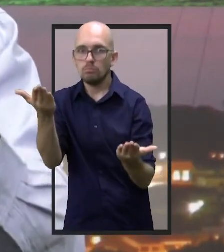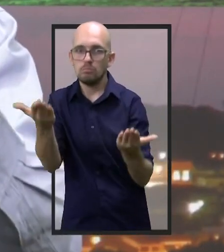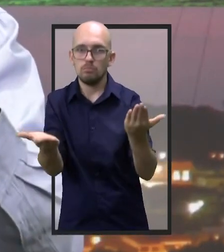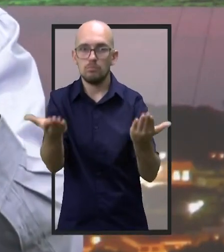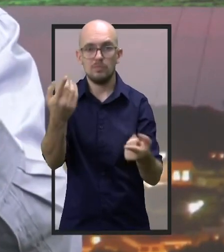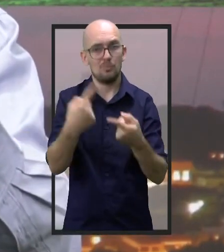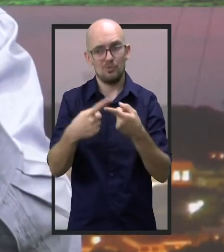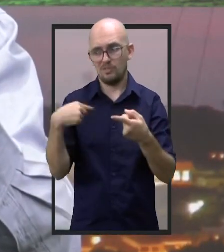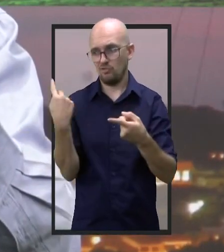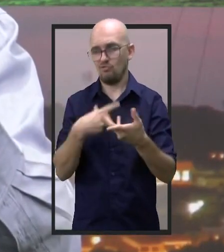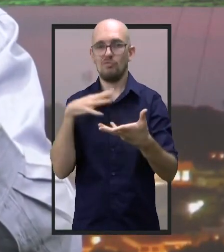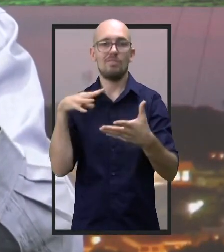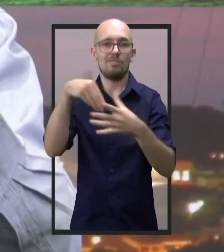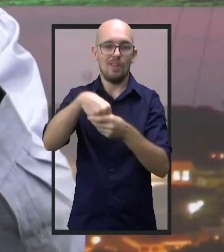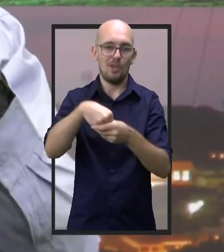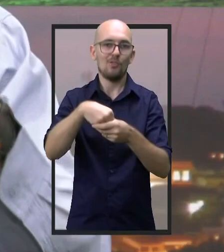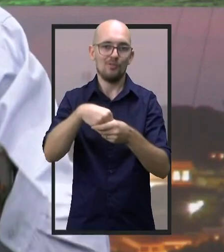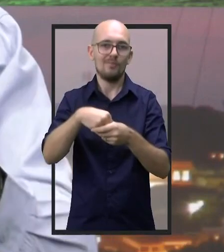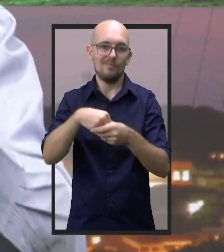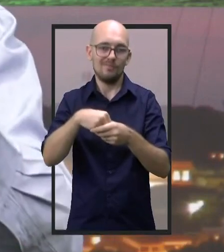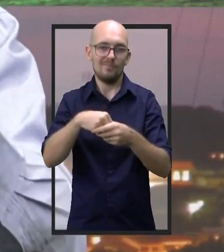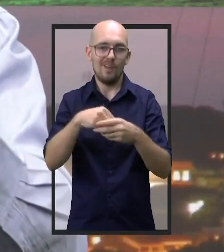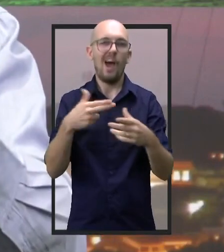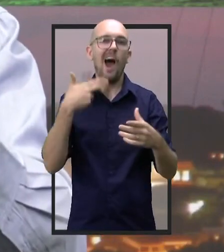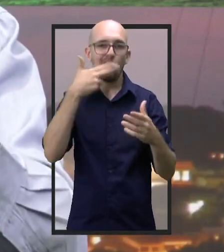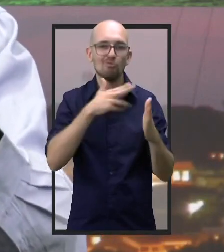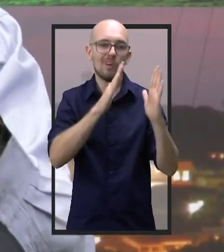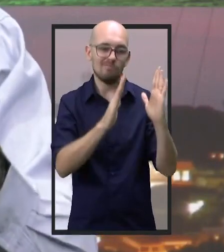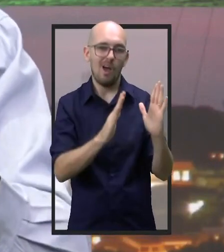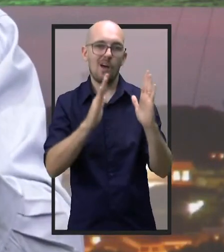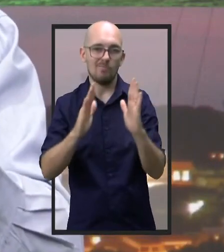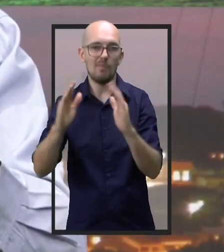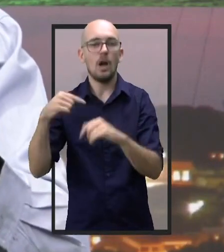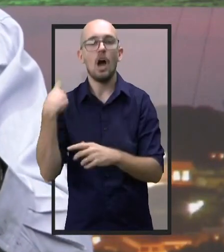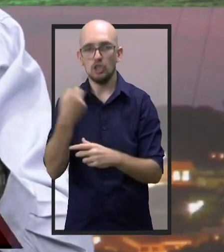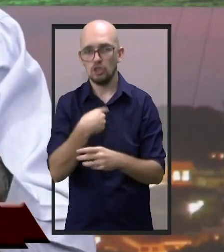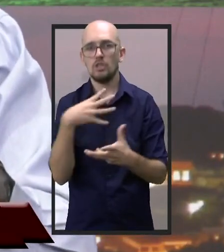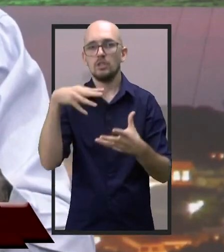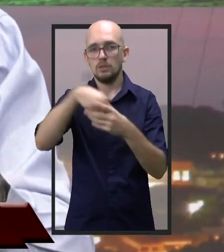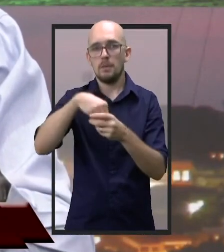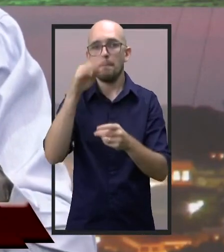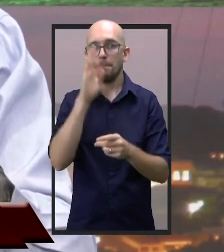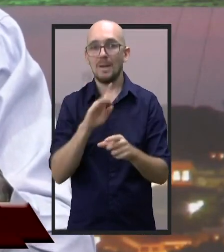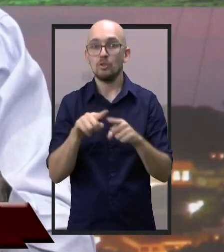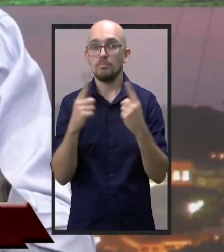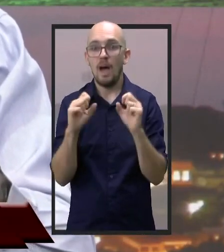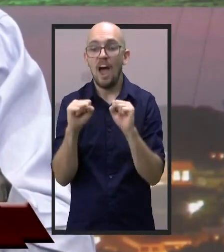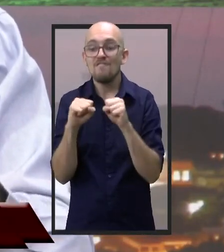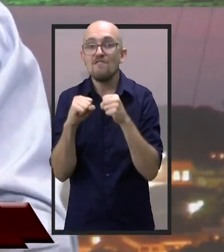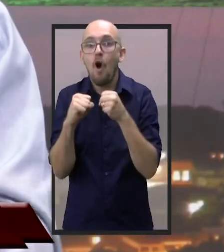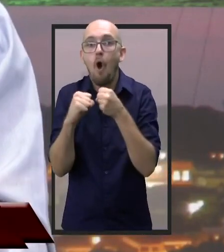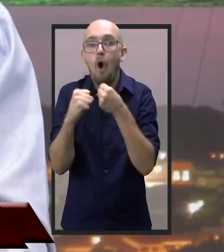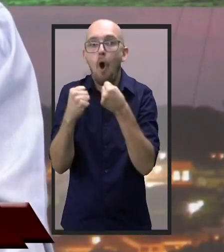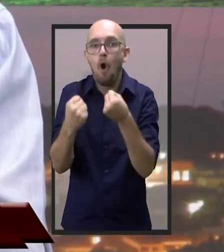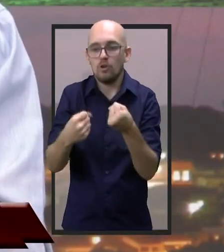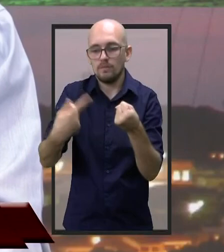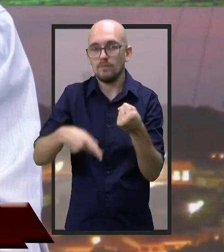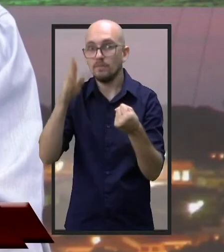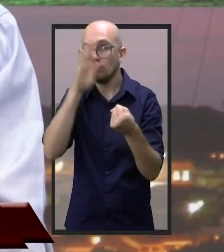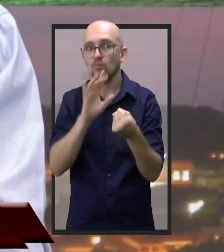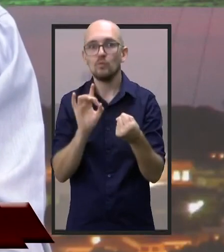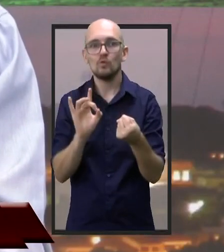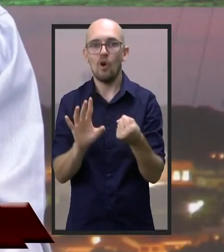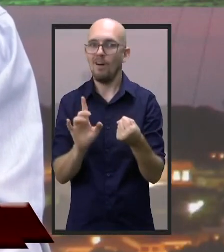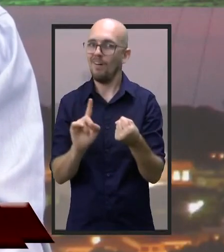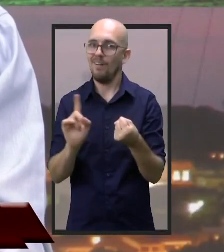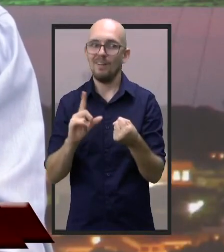da cadeia produtiva do açúcar, nós estamos nesse contexto. Esse esforço, se a nível de país, nós vamos ser a nível